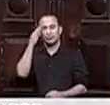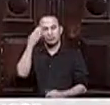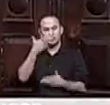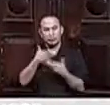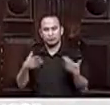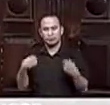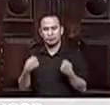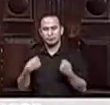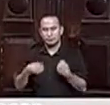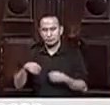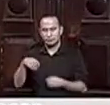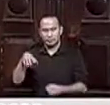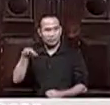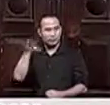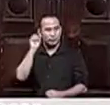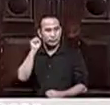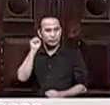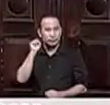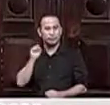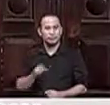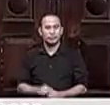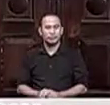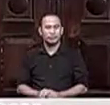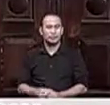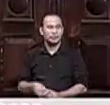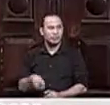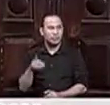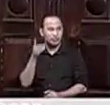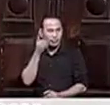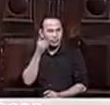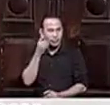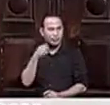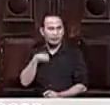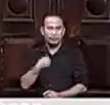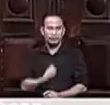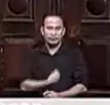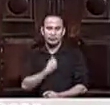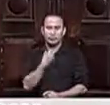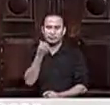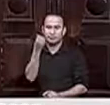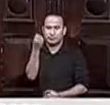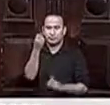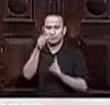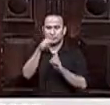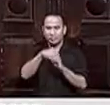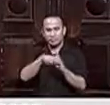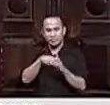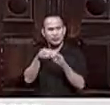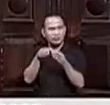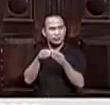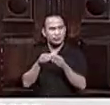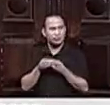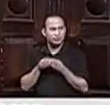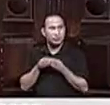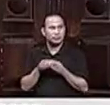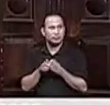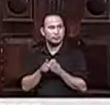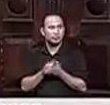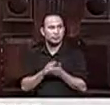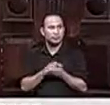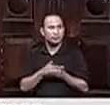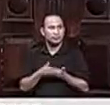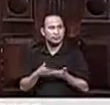precisa ouvir. Deputado Gilberto Palmares, eu estou há 6 meses pleiteando uma agenda